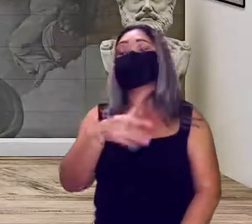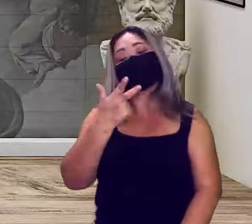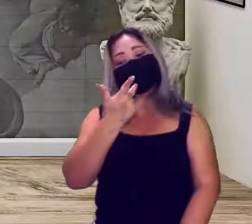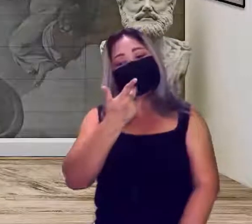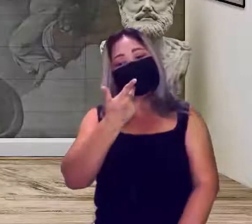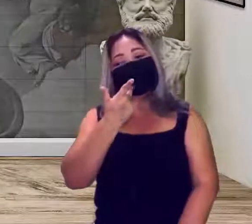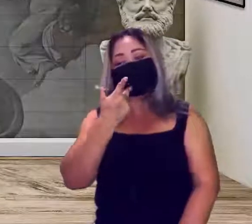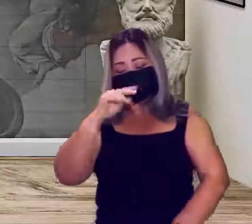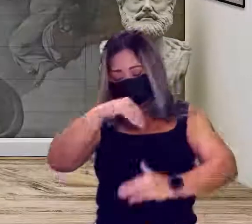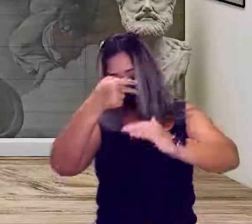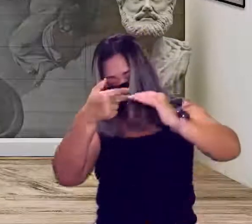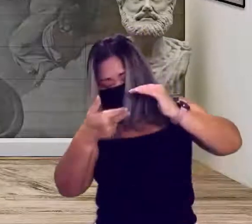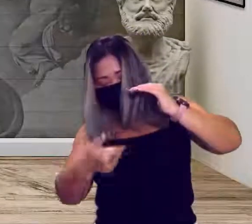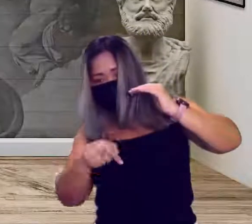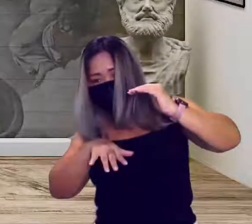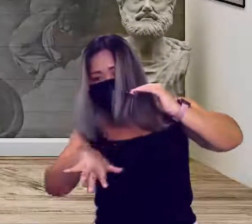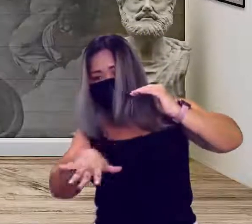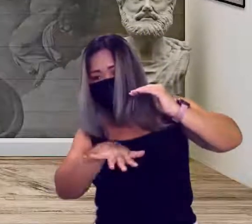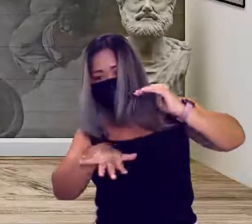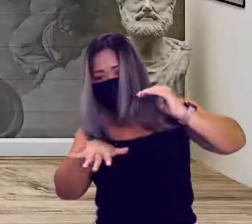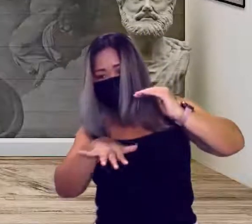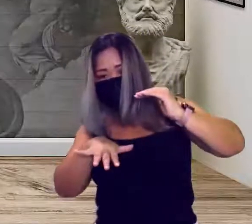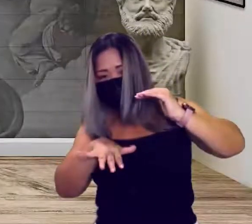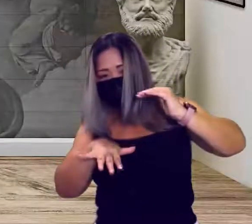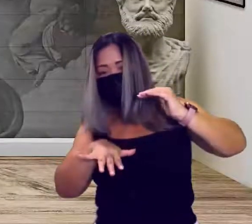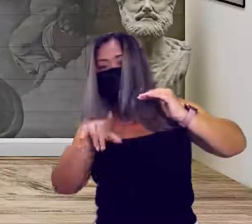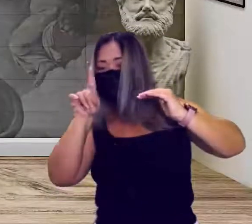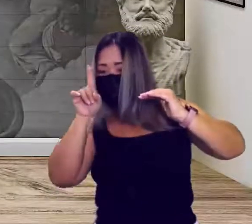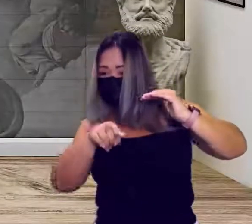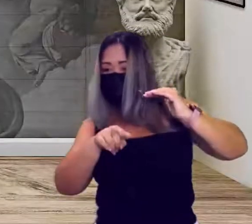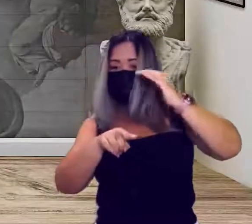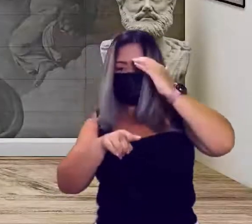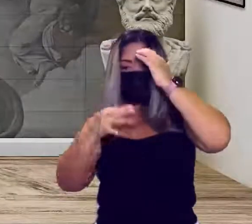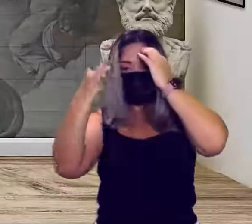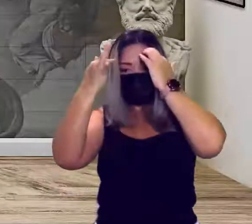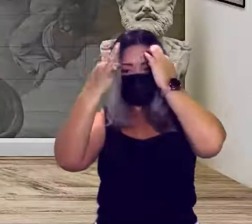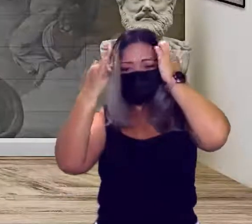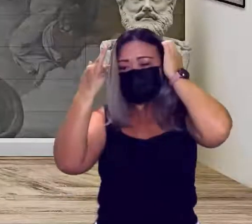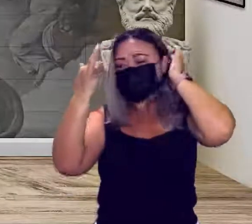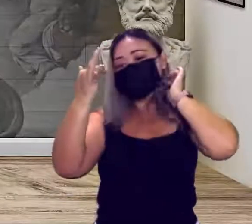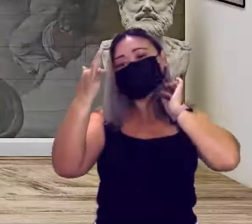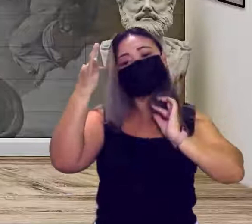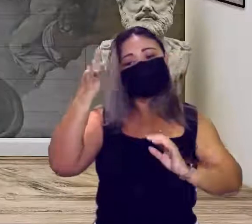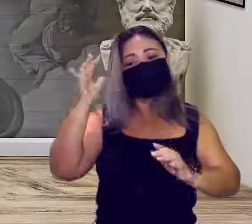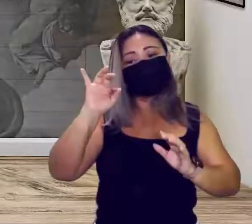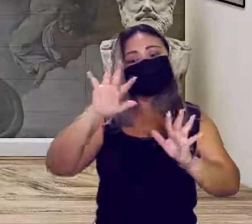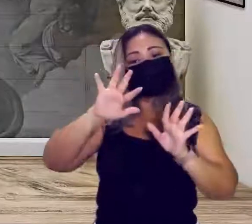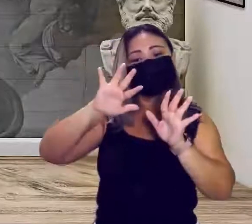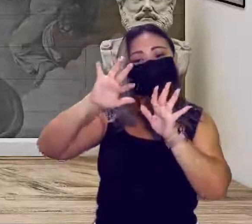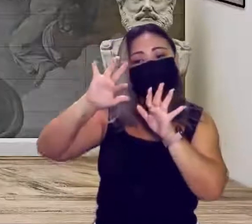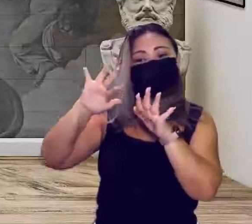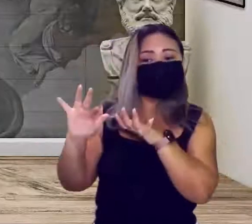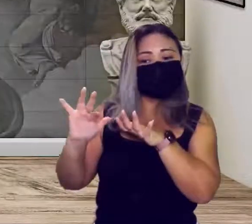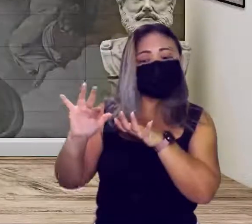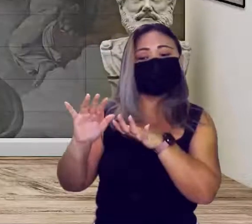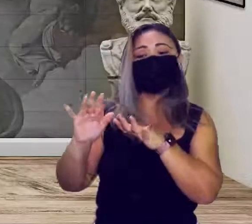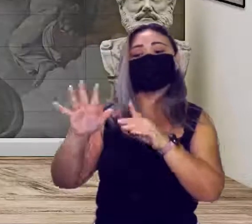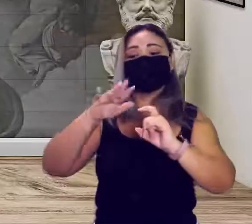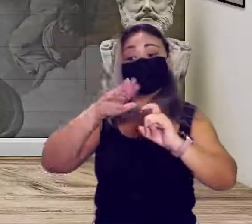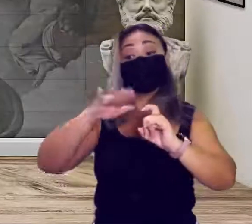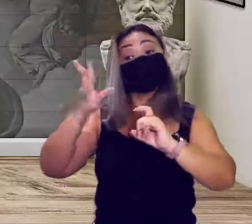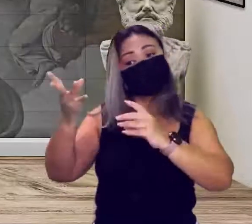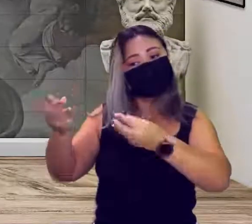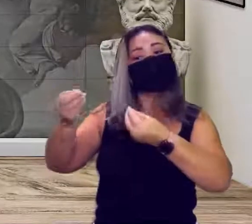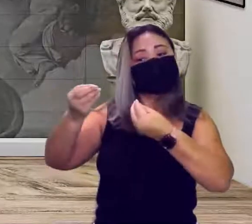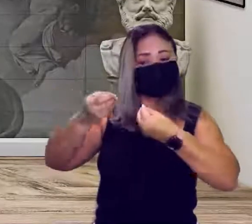isso, o submundo, né? A questão, viu como a influência, a filosofia tirou, deixou de lado a mitologia, mas